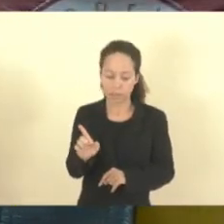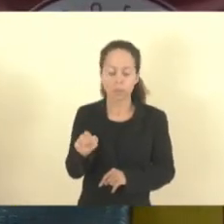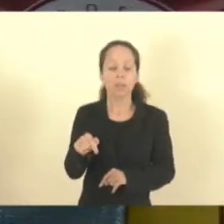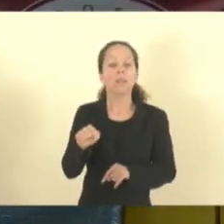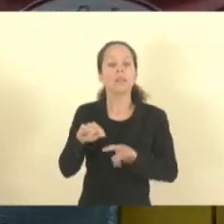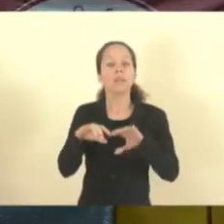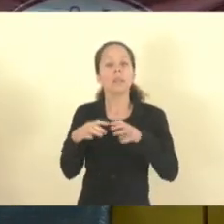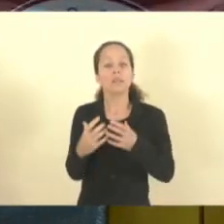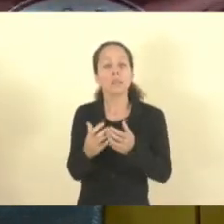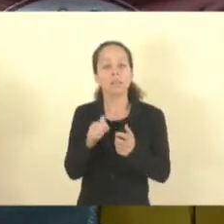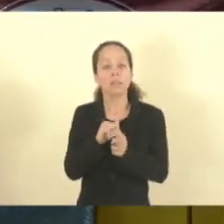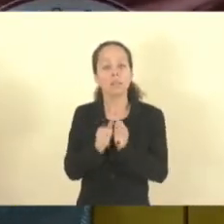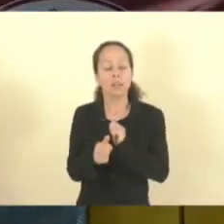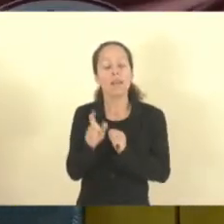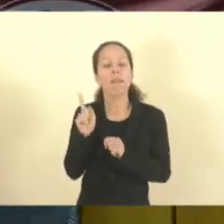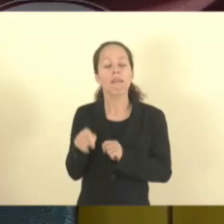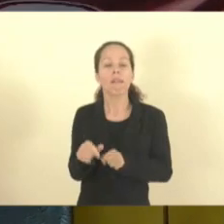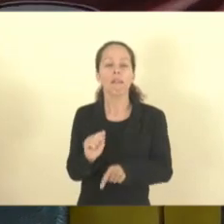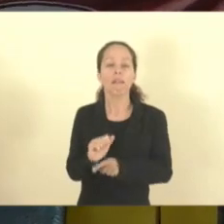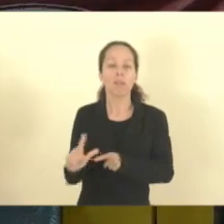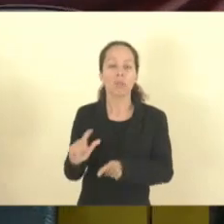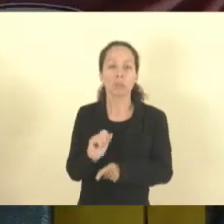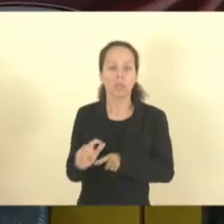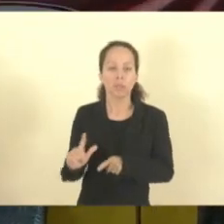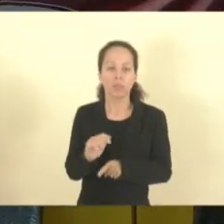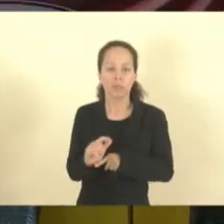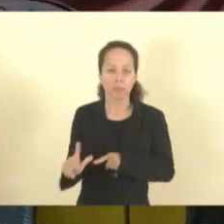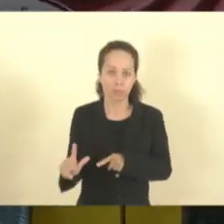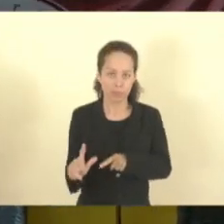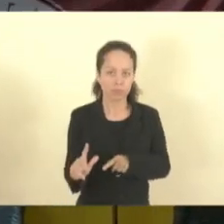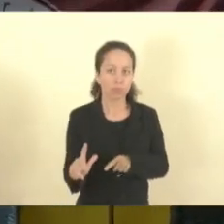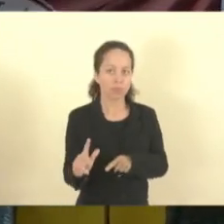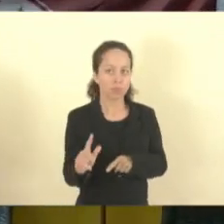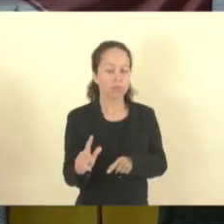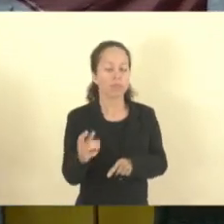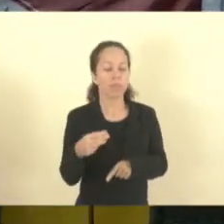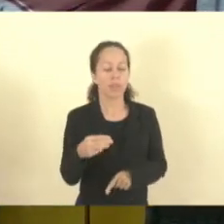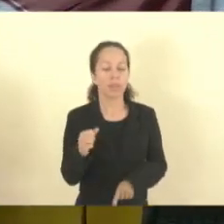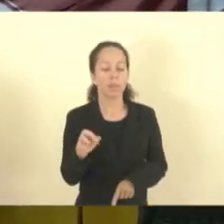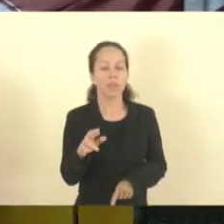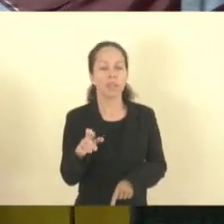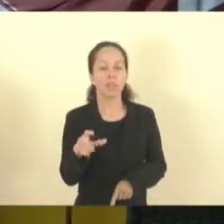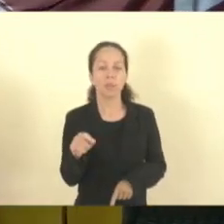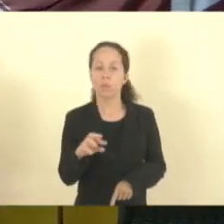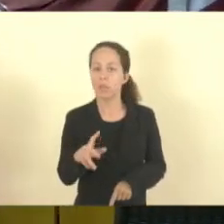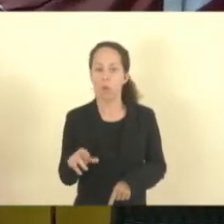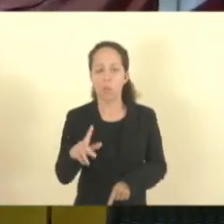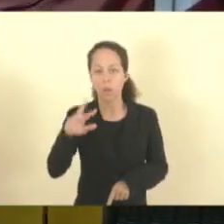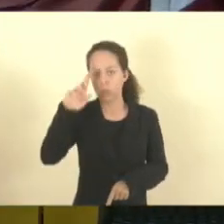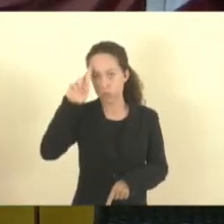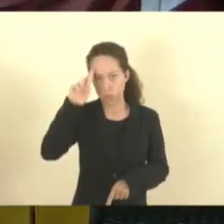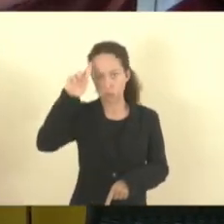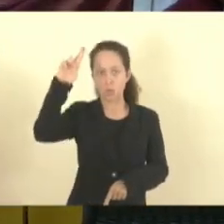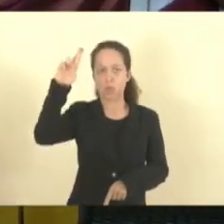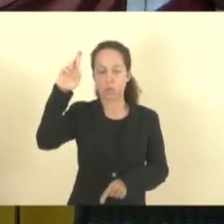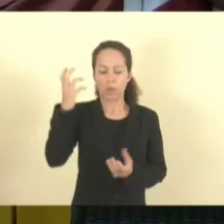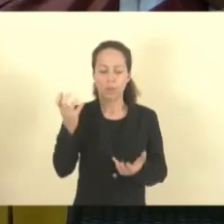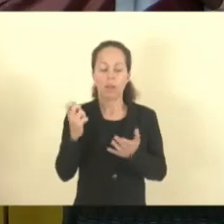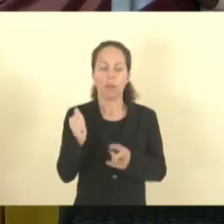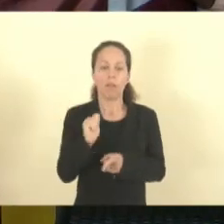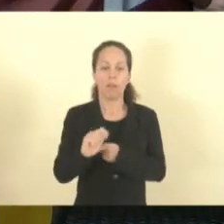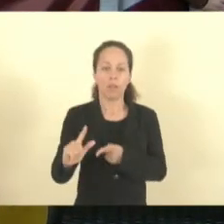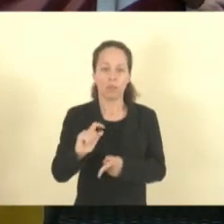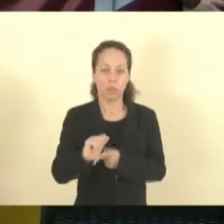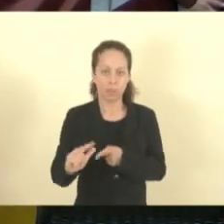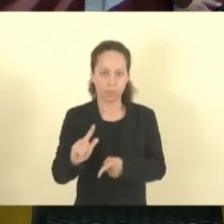estádio em aluguel, que o Marcelo Villaforte, que não é dono do estádio, quer alugar, e já está determinado